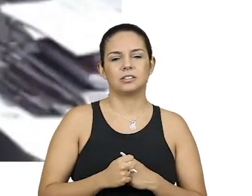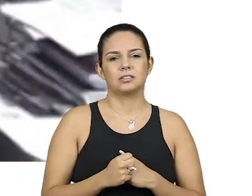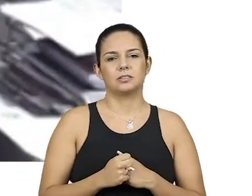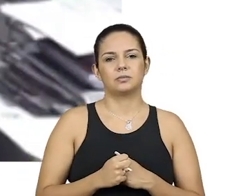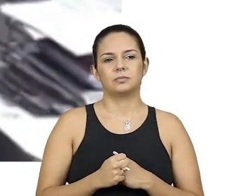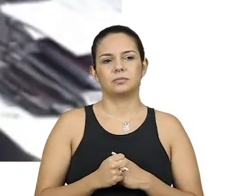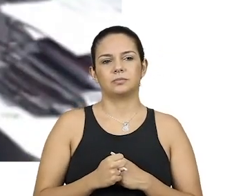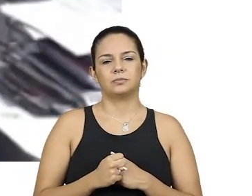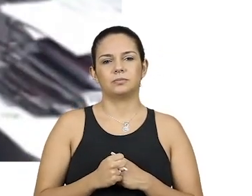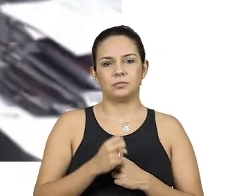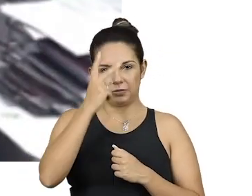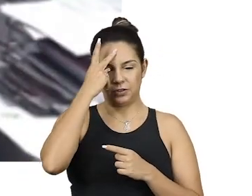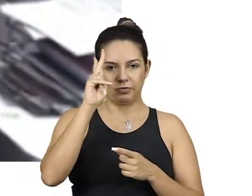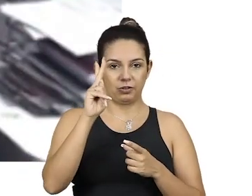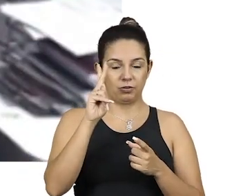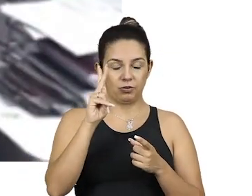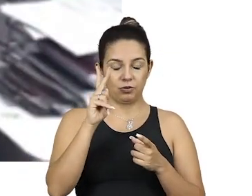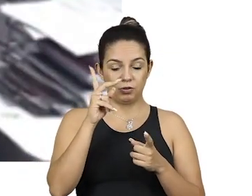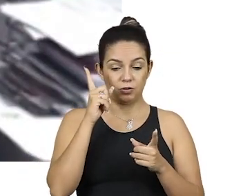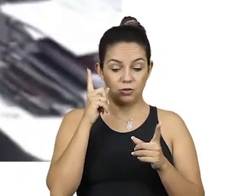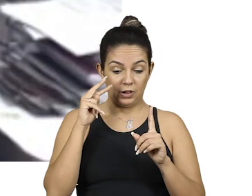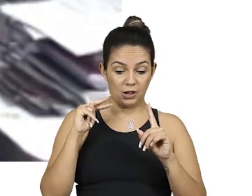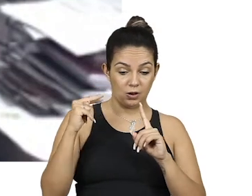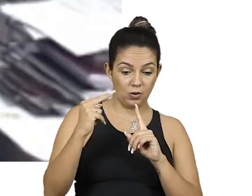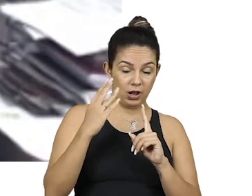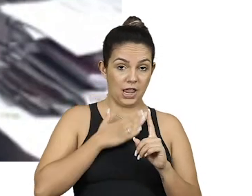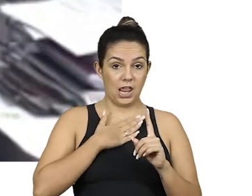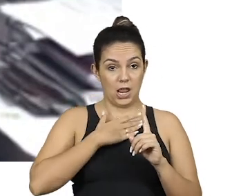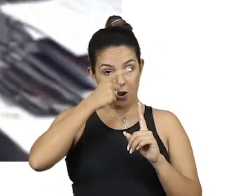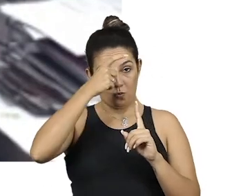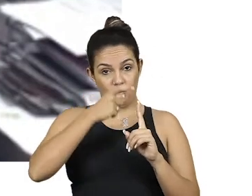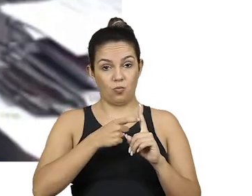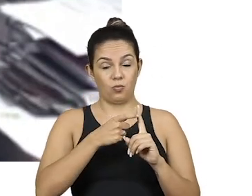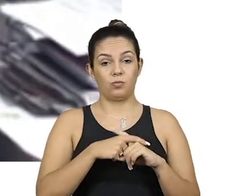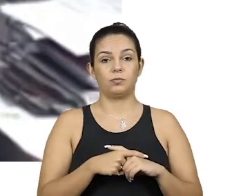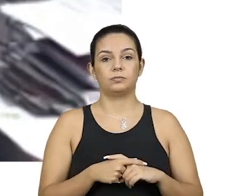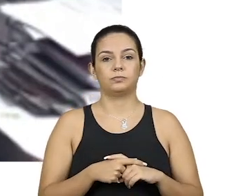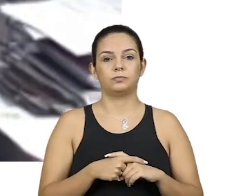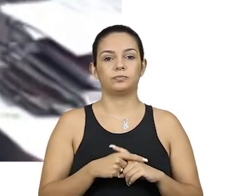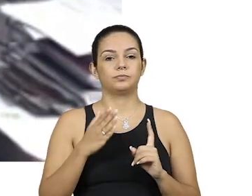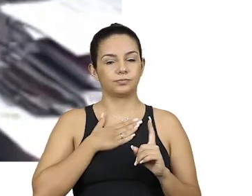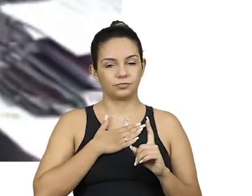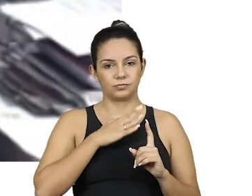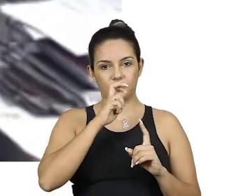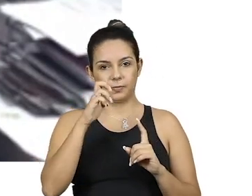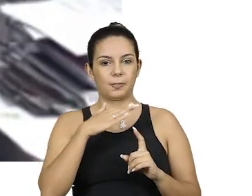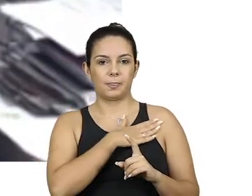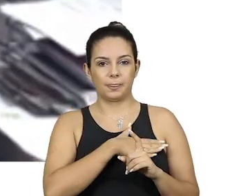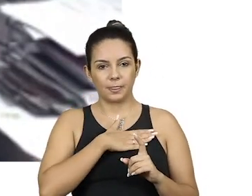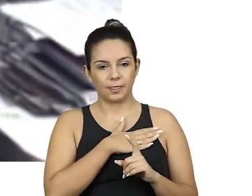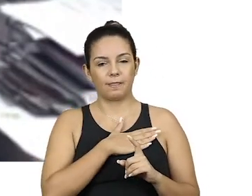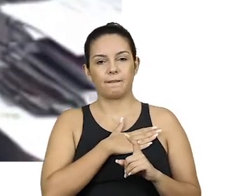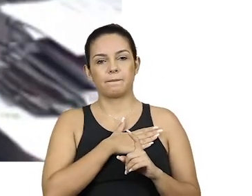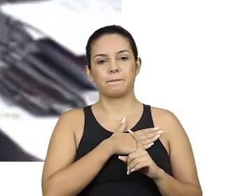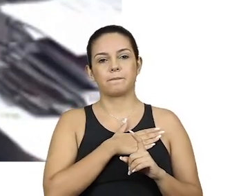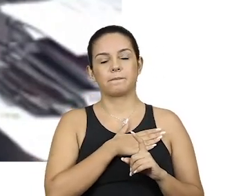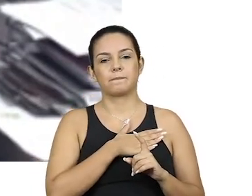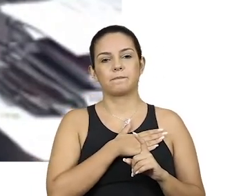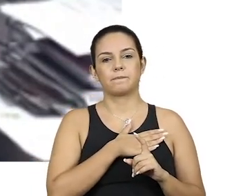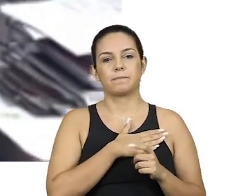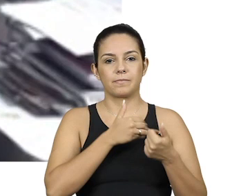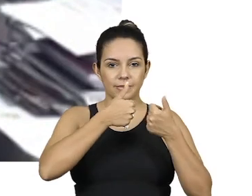passam pelo filtro que sou eu. E eu gostaria de